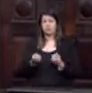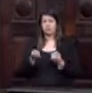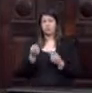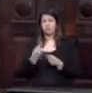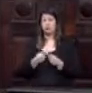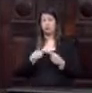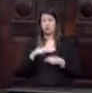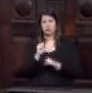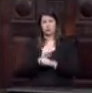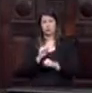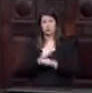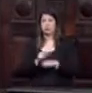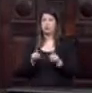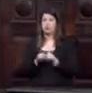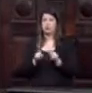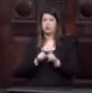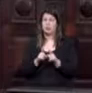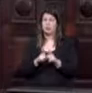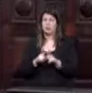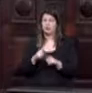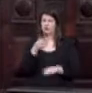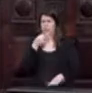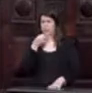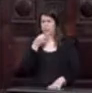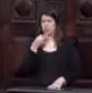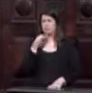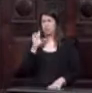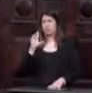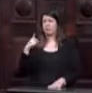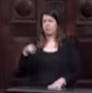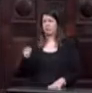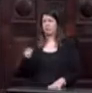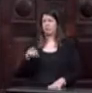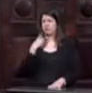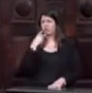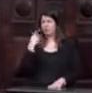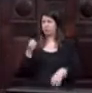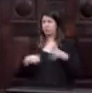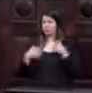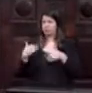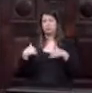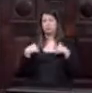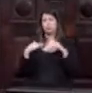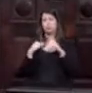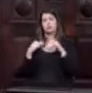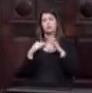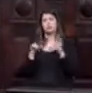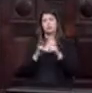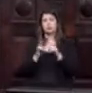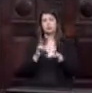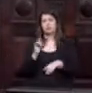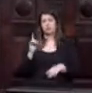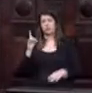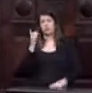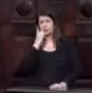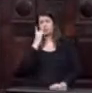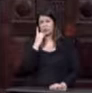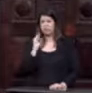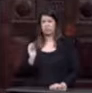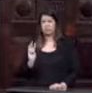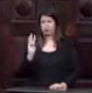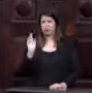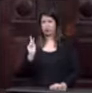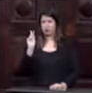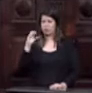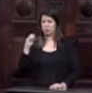quero também tecer aqui os mesmos comentários que o deputado Luiz Paulo mencionou e também os deputados Valdec Carneiro e